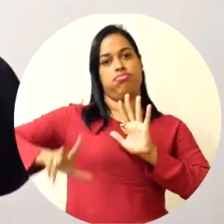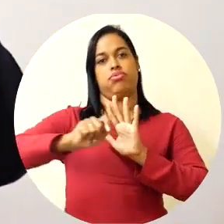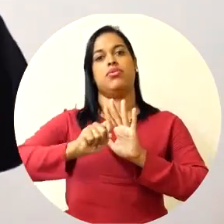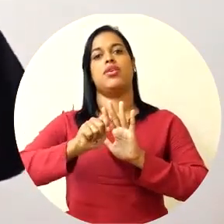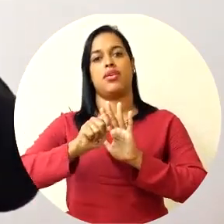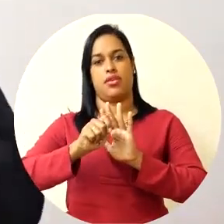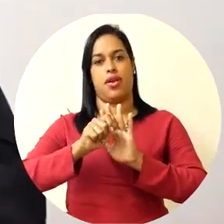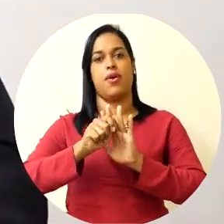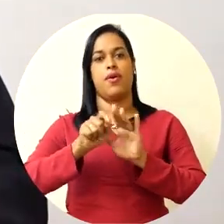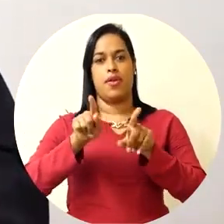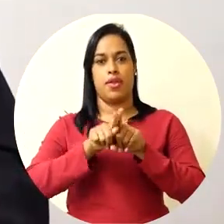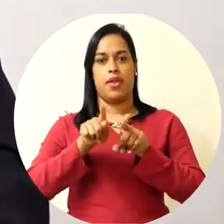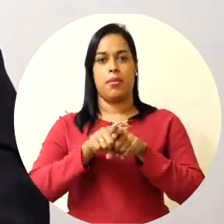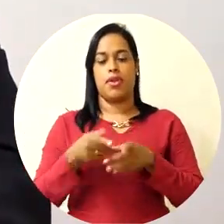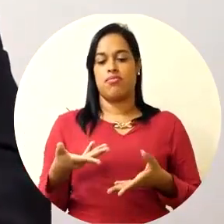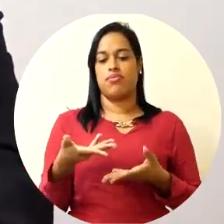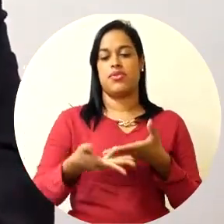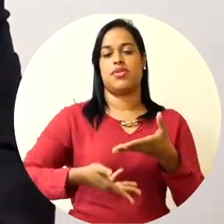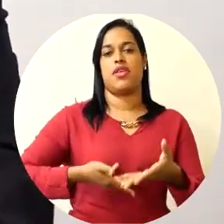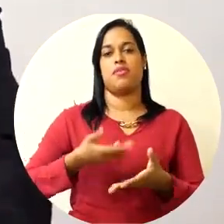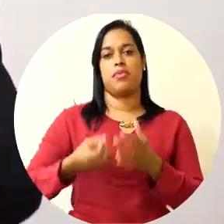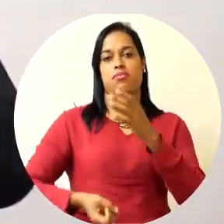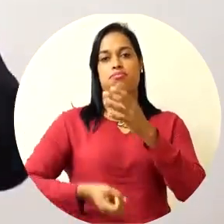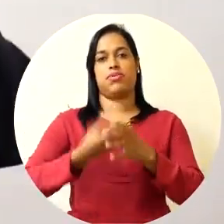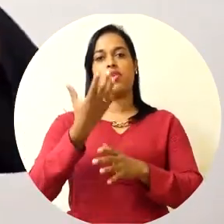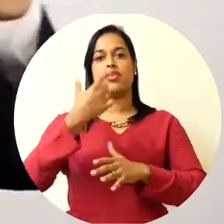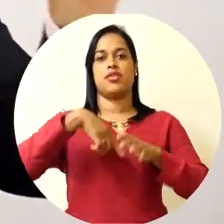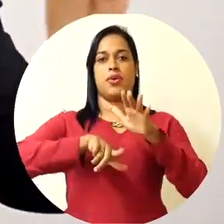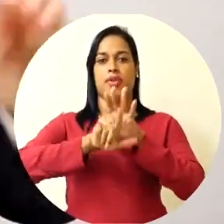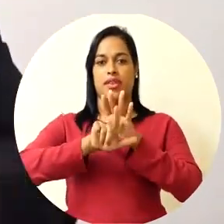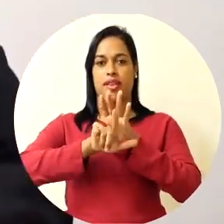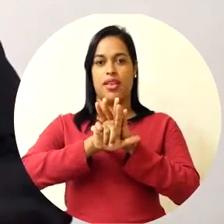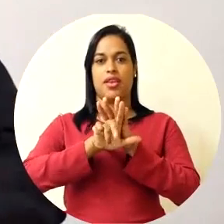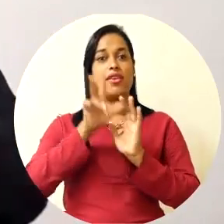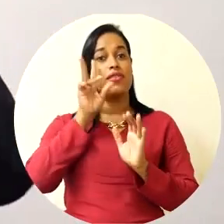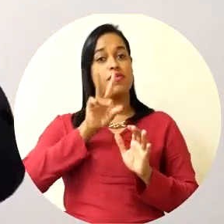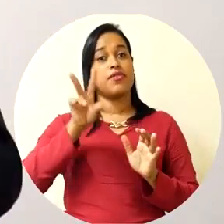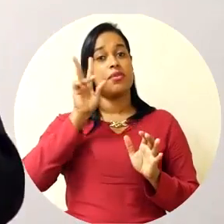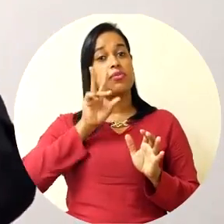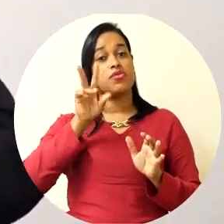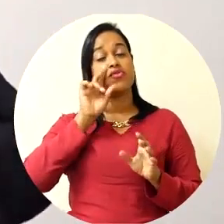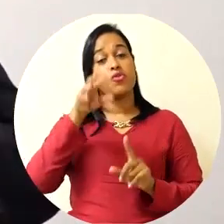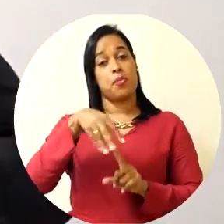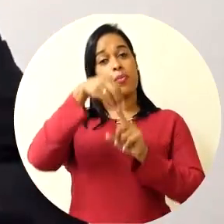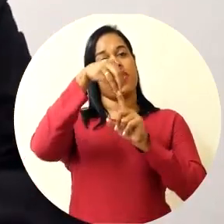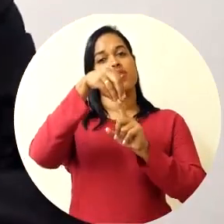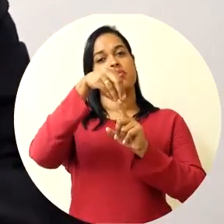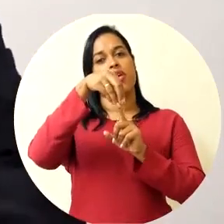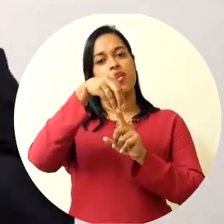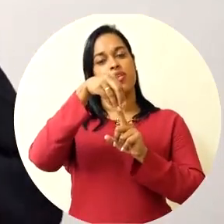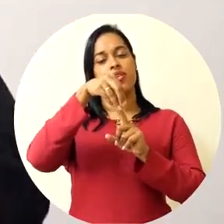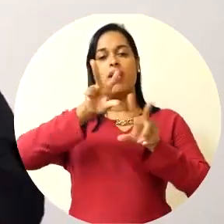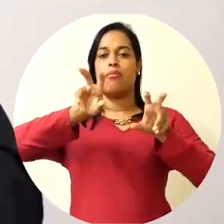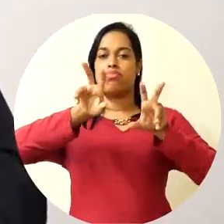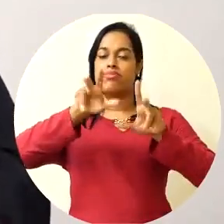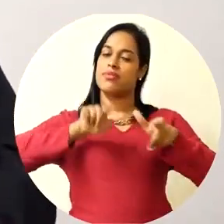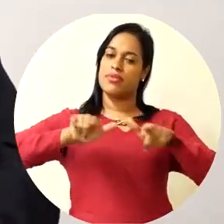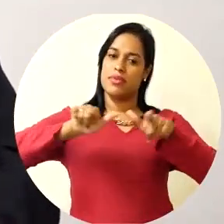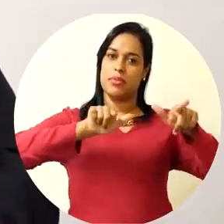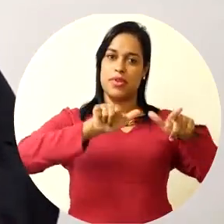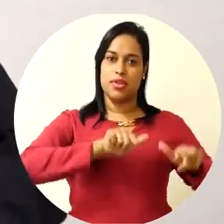geral, abrangente, genérica, que serve de norte para a criação de leis específicas. E vamos ver os principais